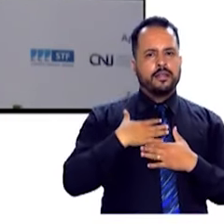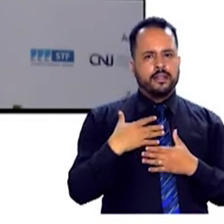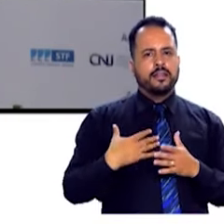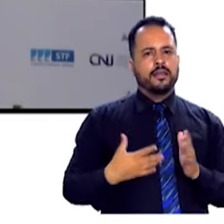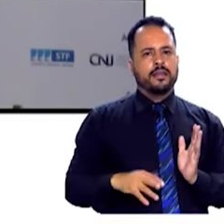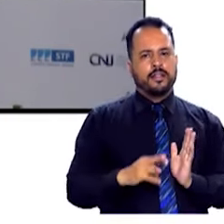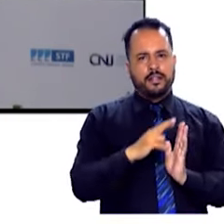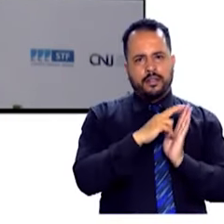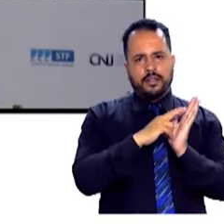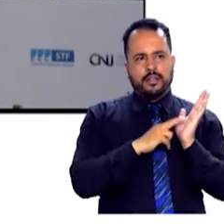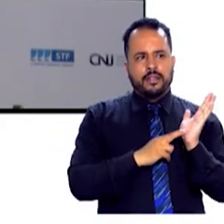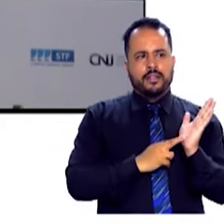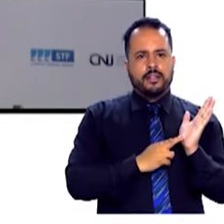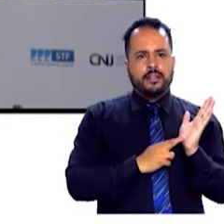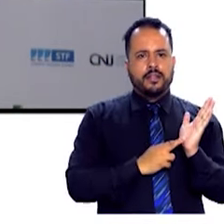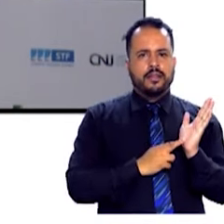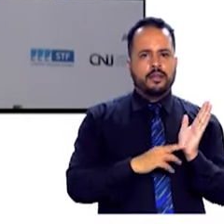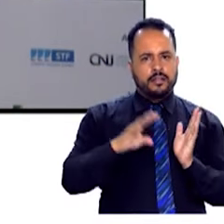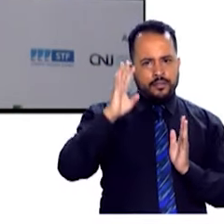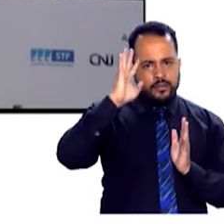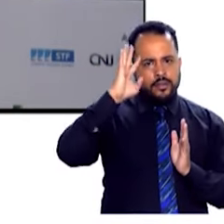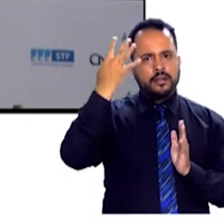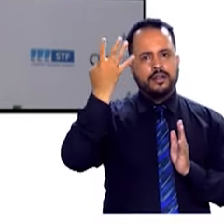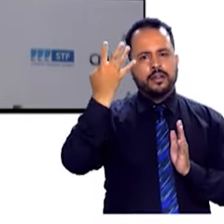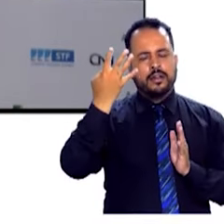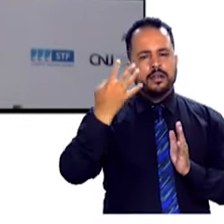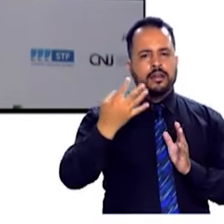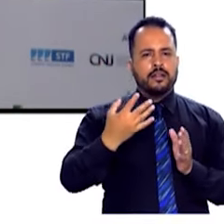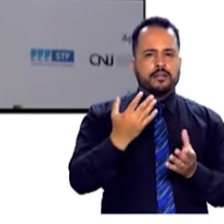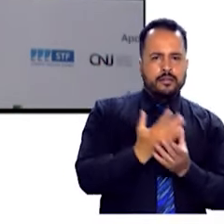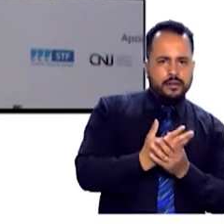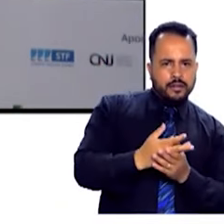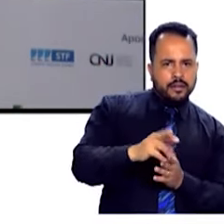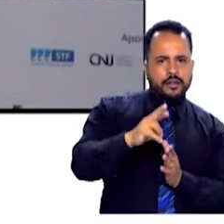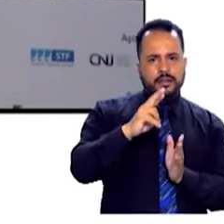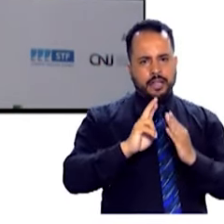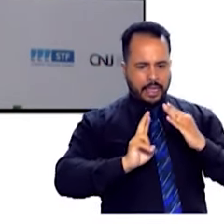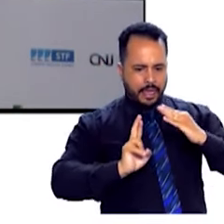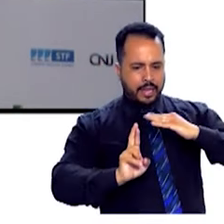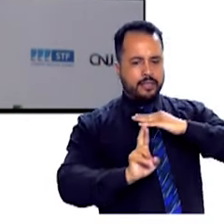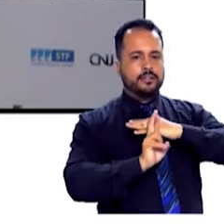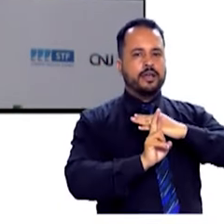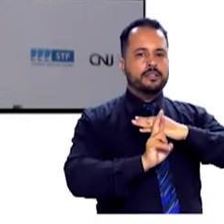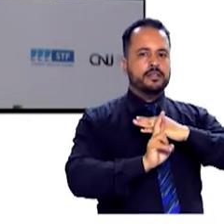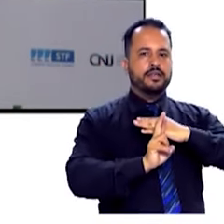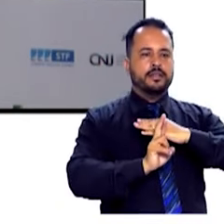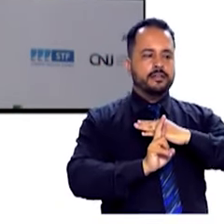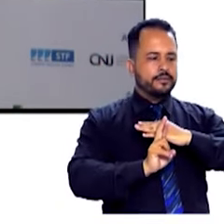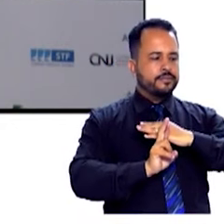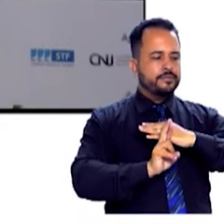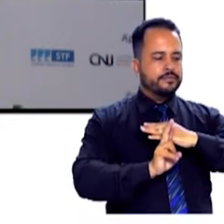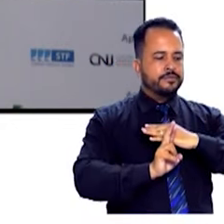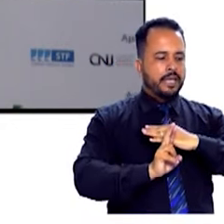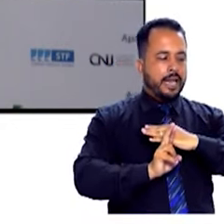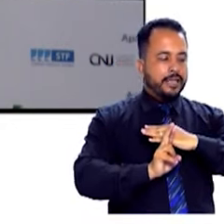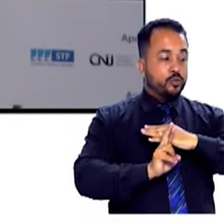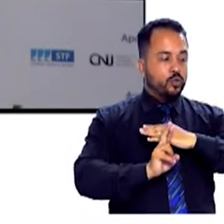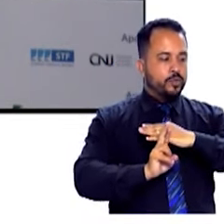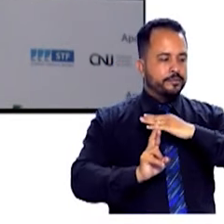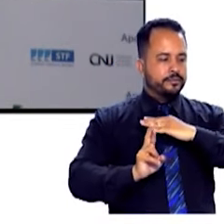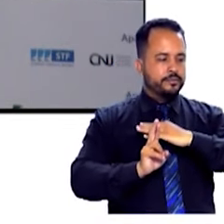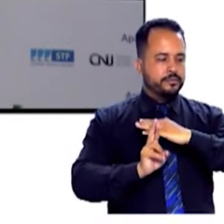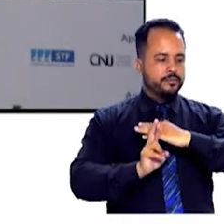ou uma execução fiscal que foi relator Ministro Benjamim que atualizado o débito